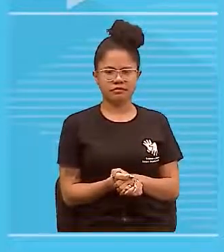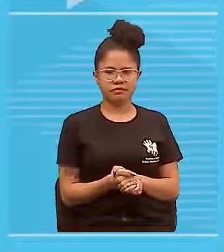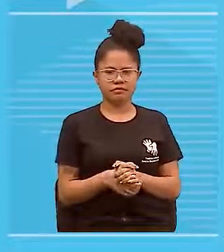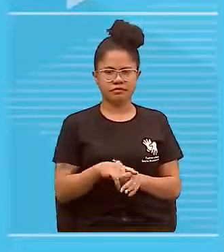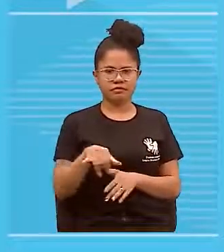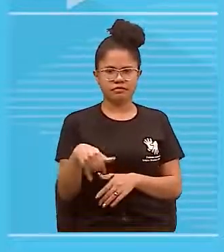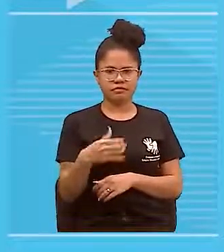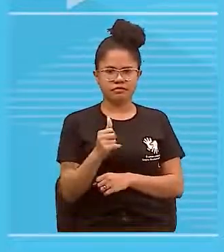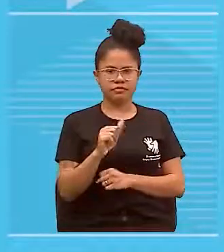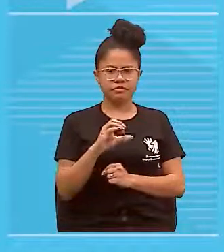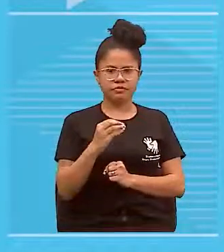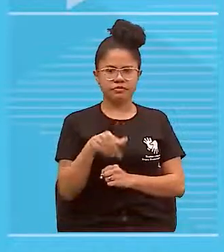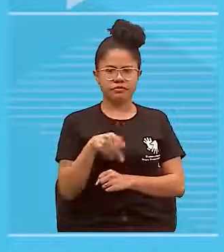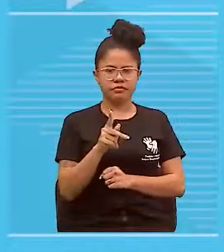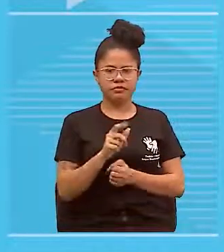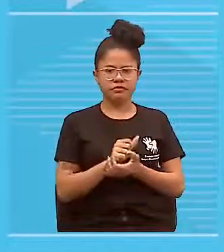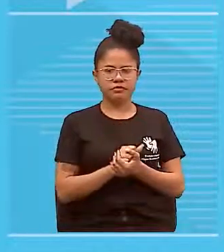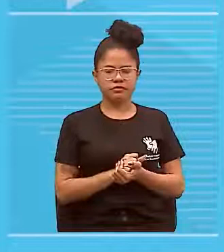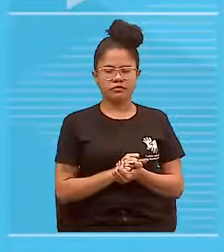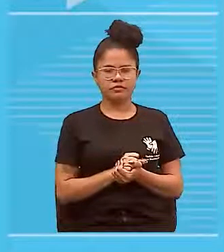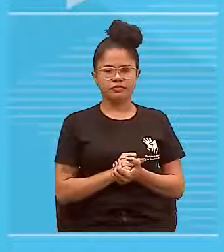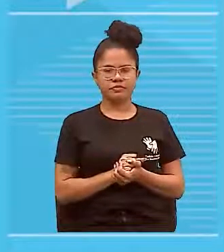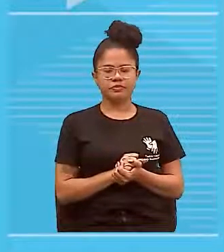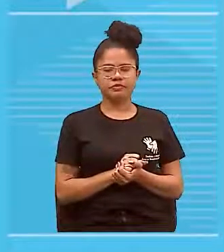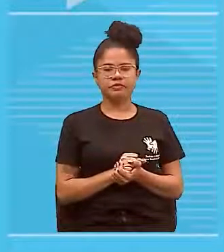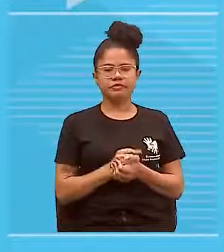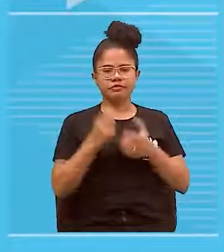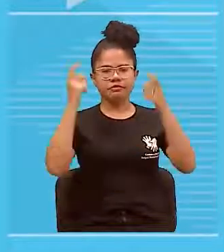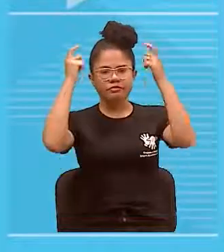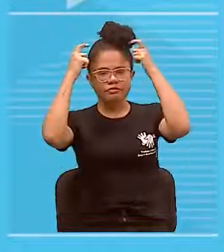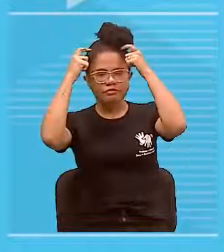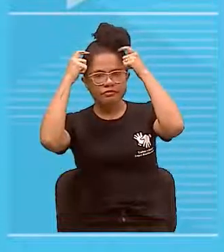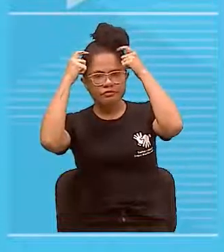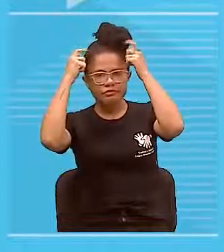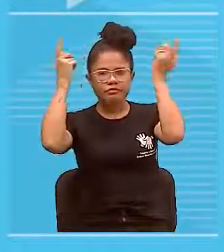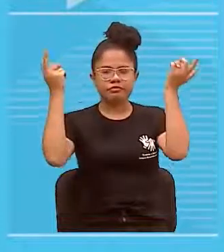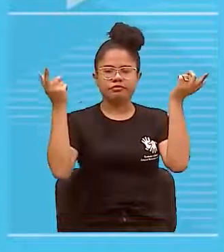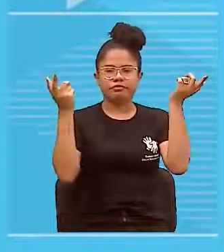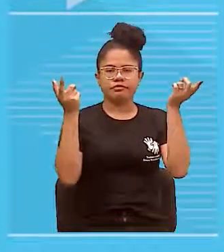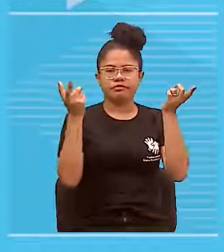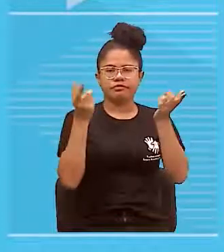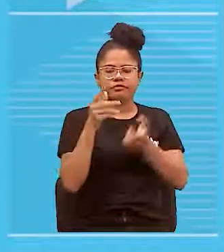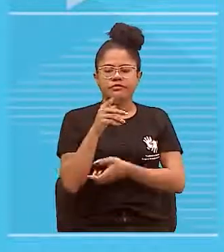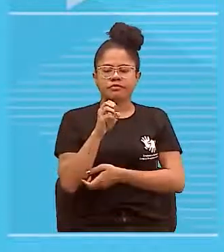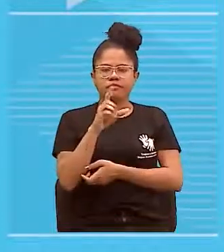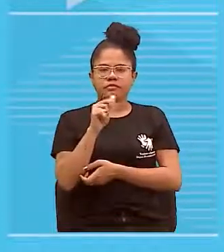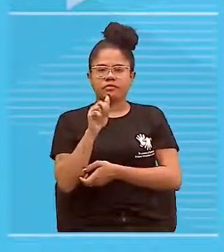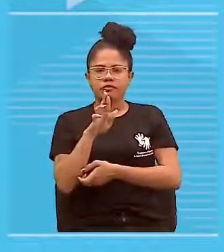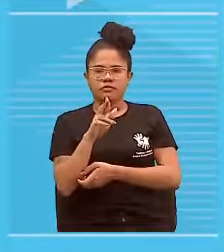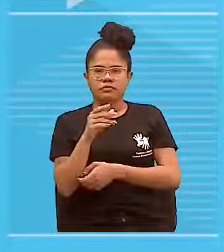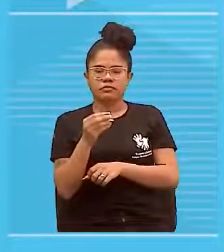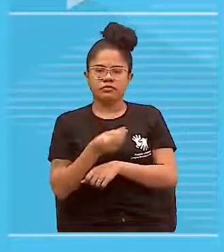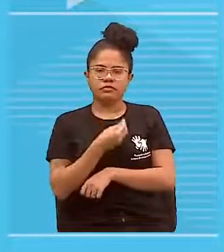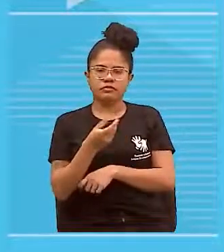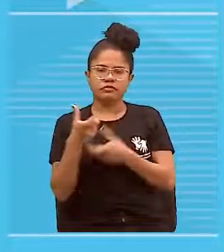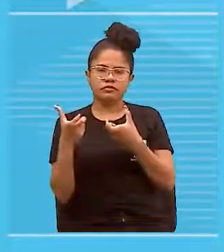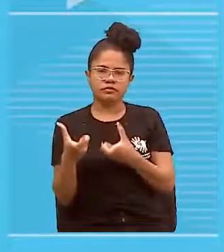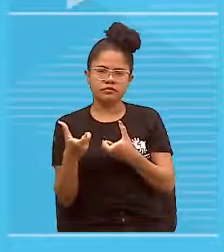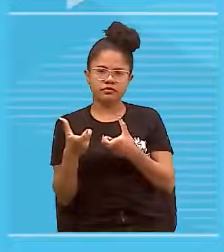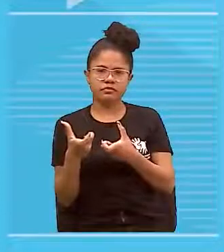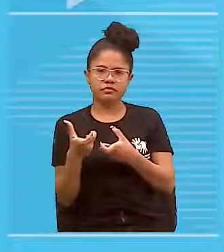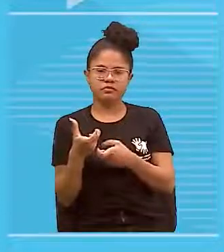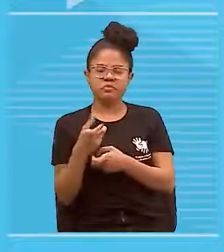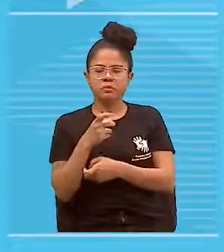ainda falando de hábitat, né? O urso polar se encontra no Polo Norte, nas geleiras. Exatamente, eu não posso trazer o urso polar para cá, meu Deus do céu,